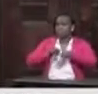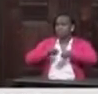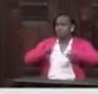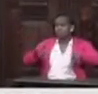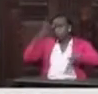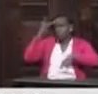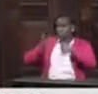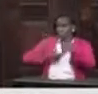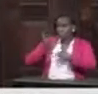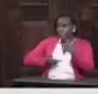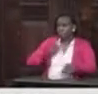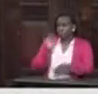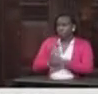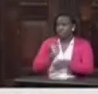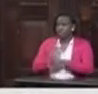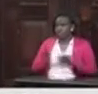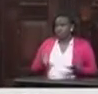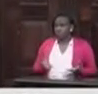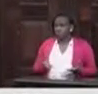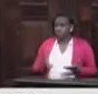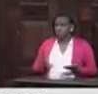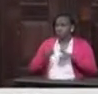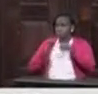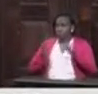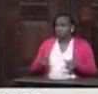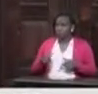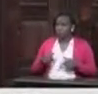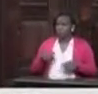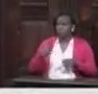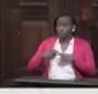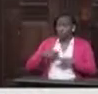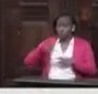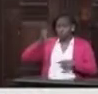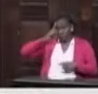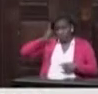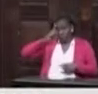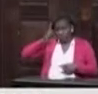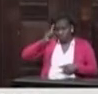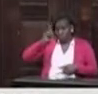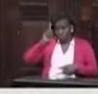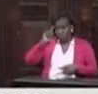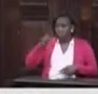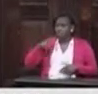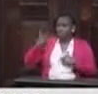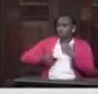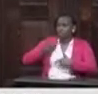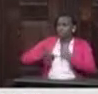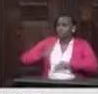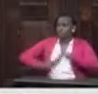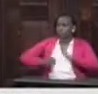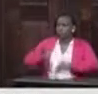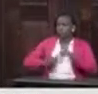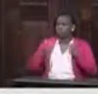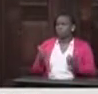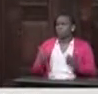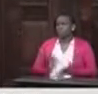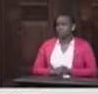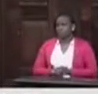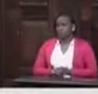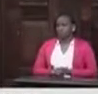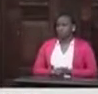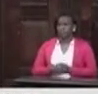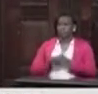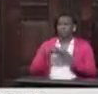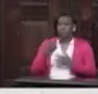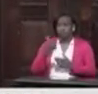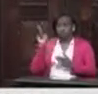de servidores estaduais que a todo dia demonstram competência no exercício das suas funções. A